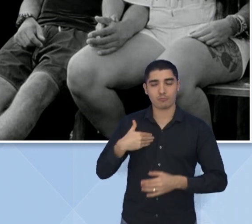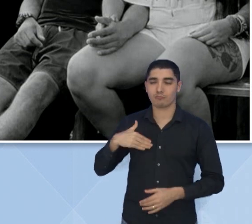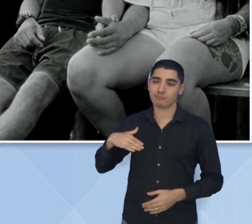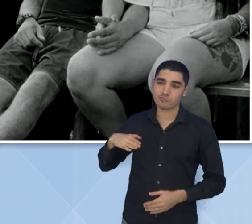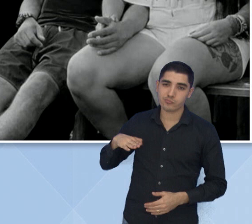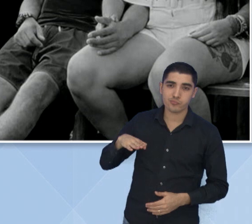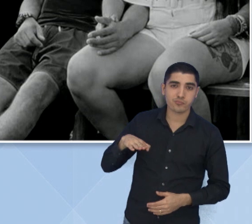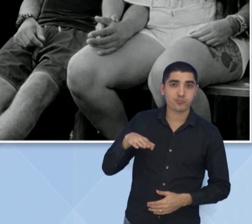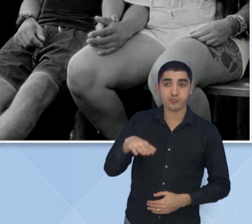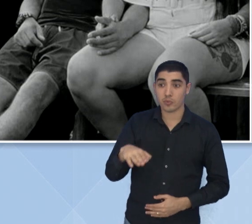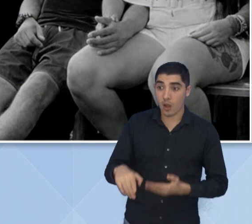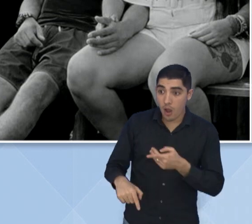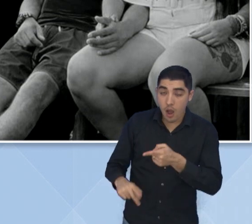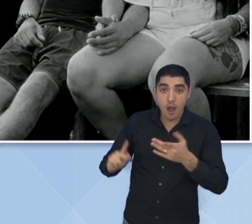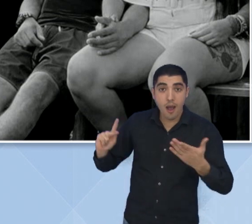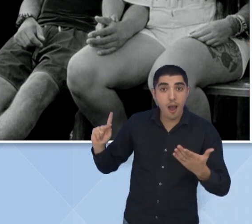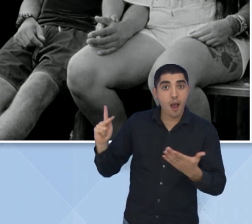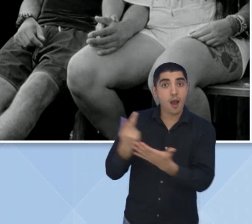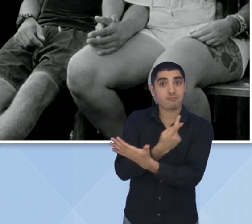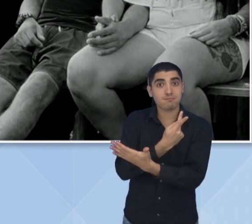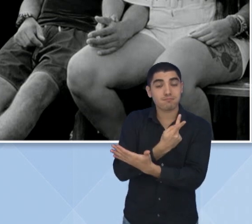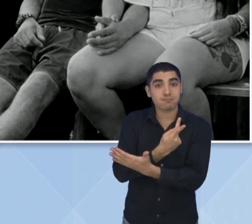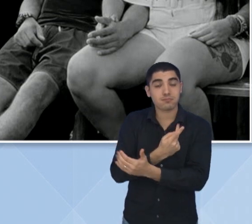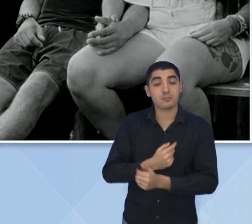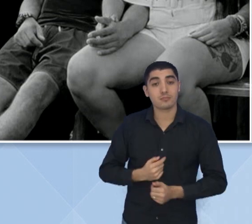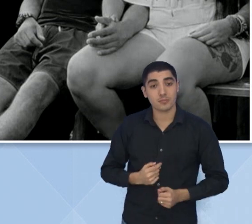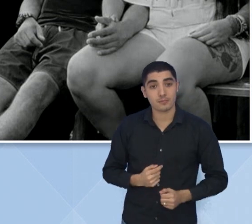que havia acontecido o acidente,